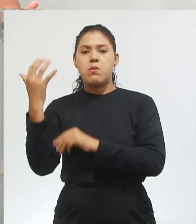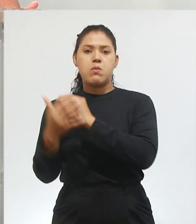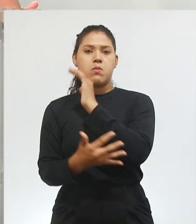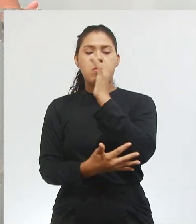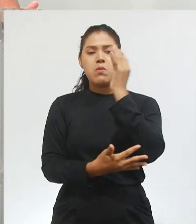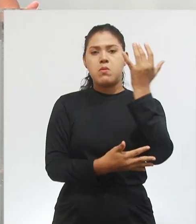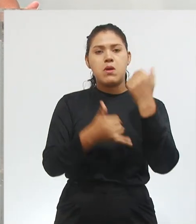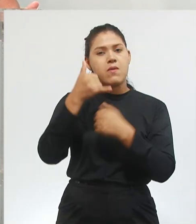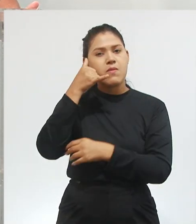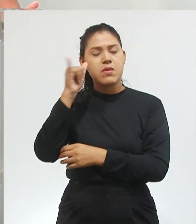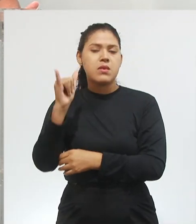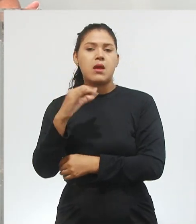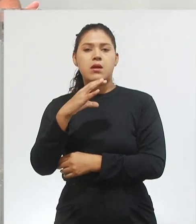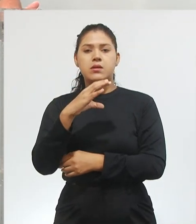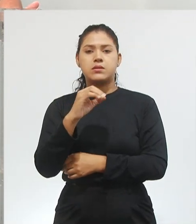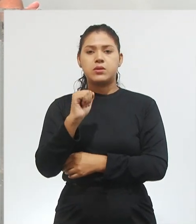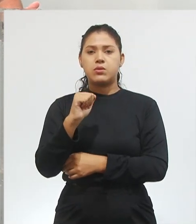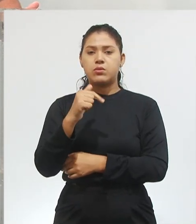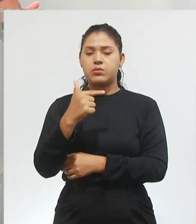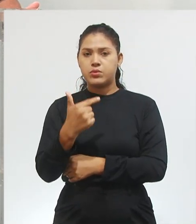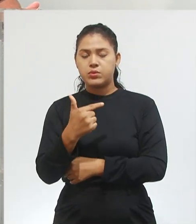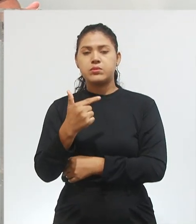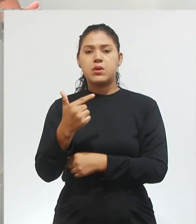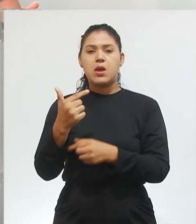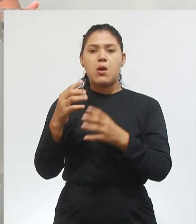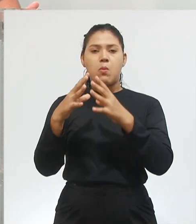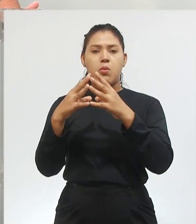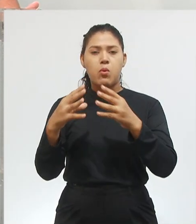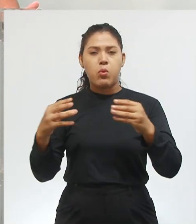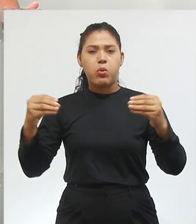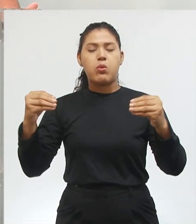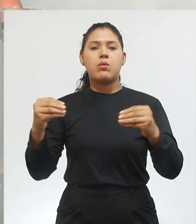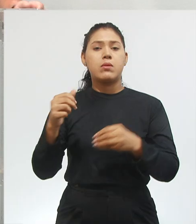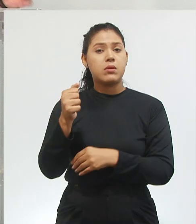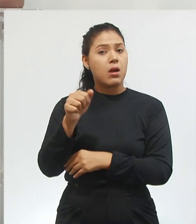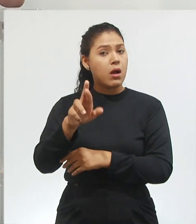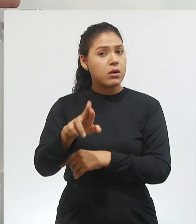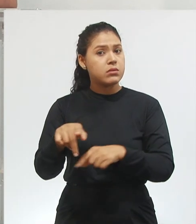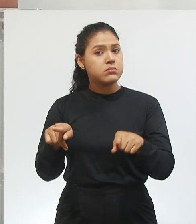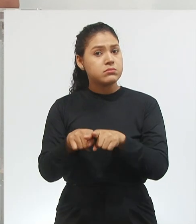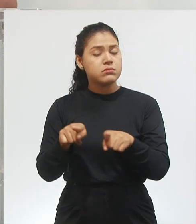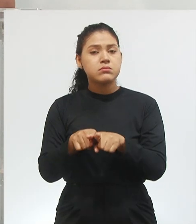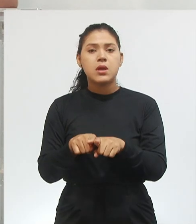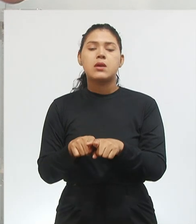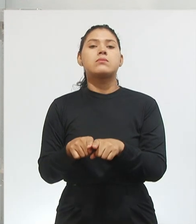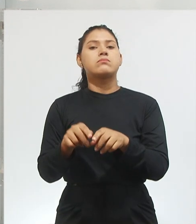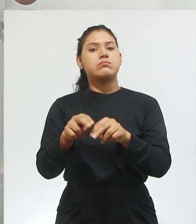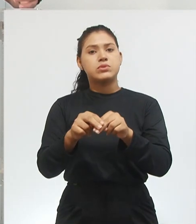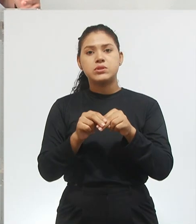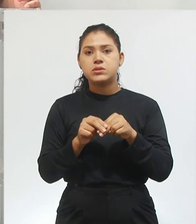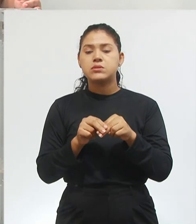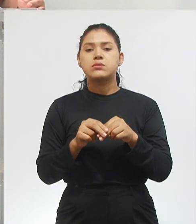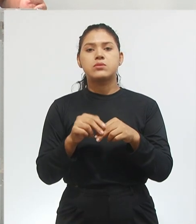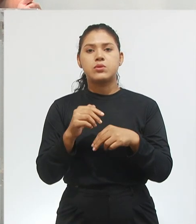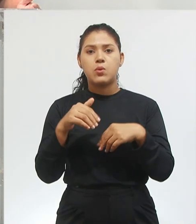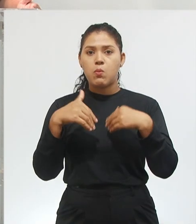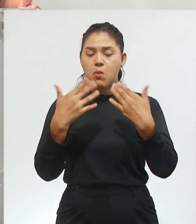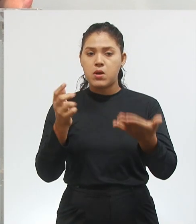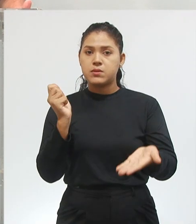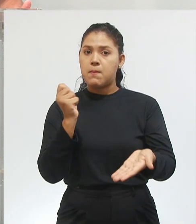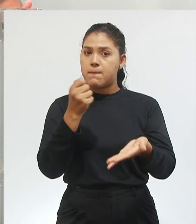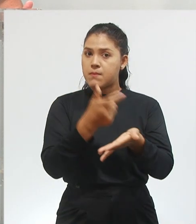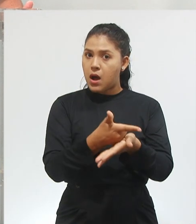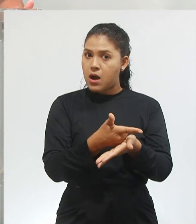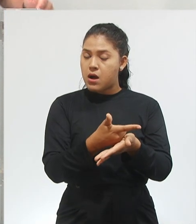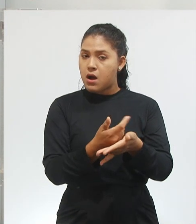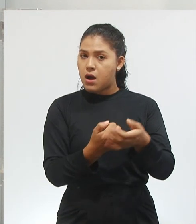a diminuição a poluição do do do meio ambiente a poluição do ar então ali quando você efetua pagamento